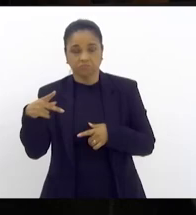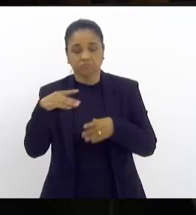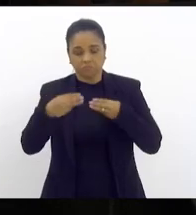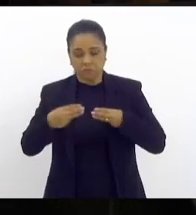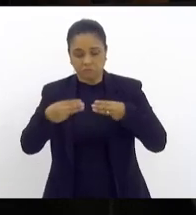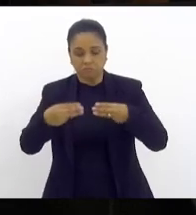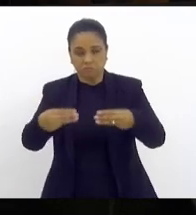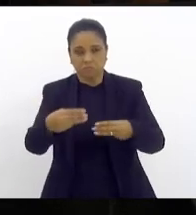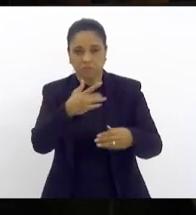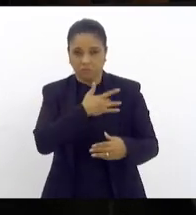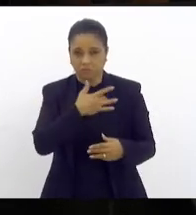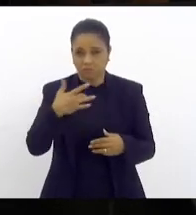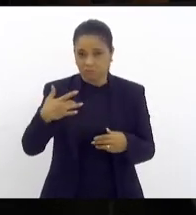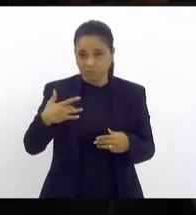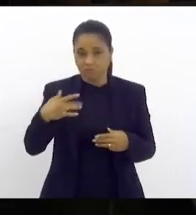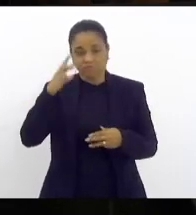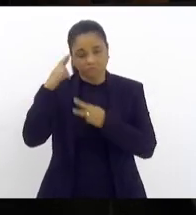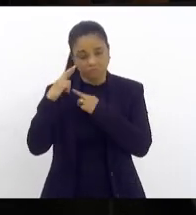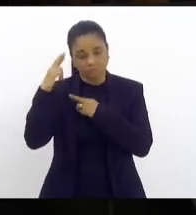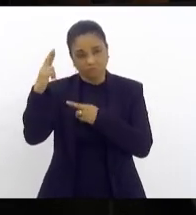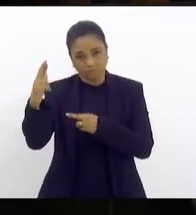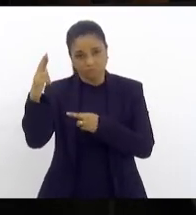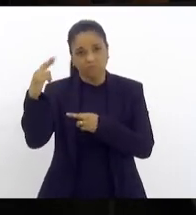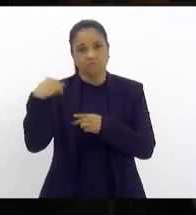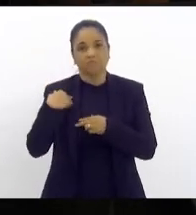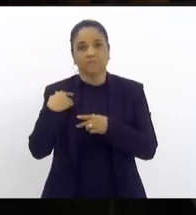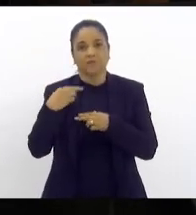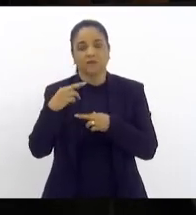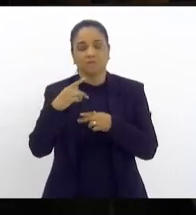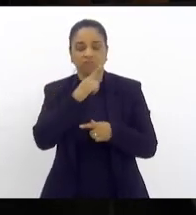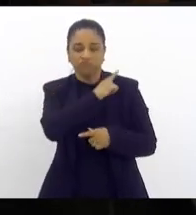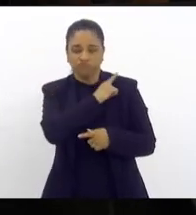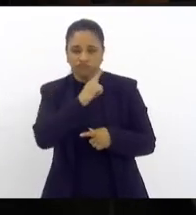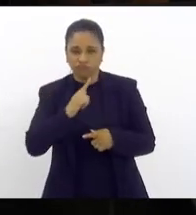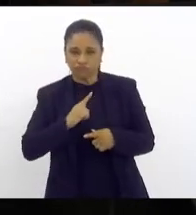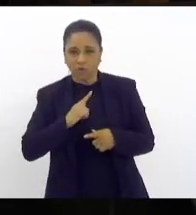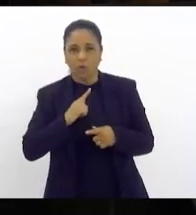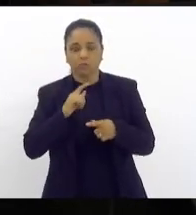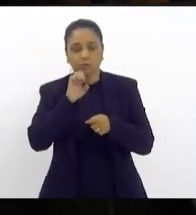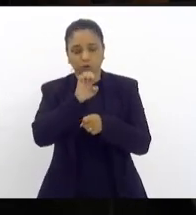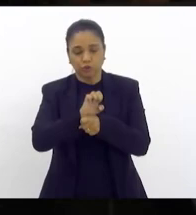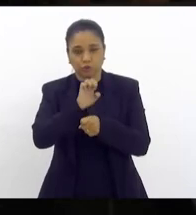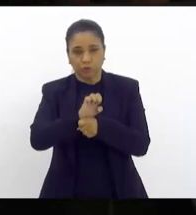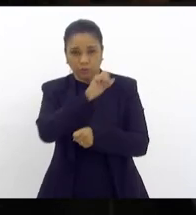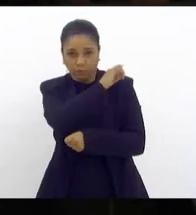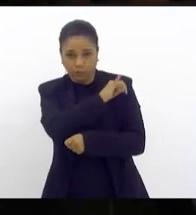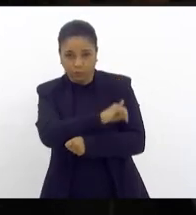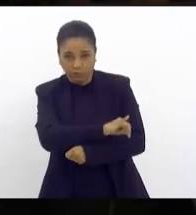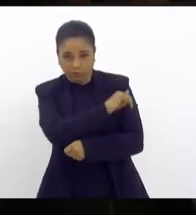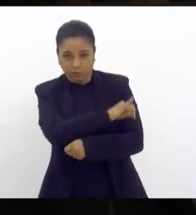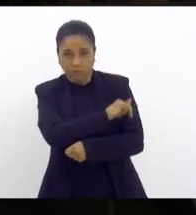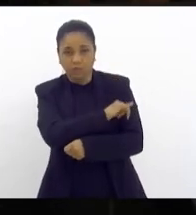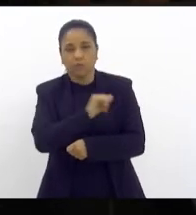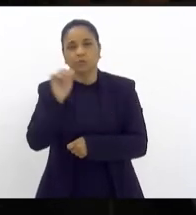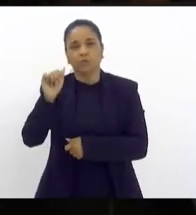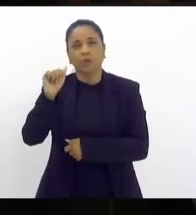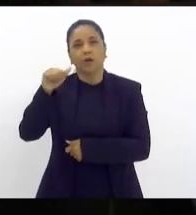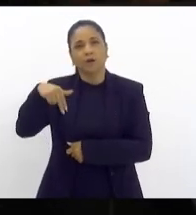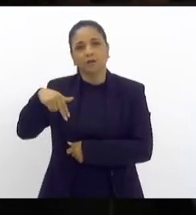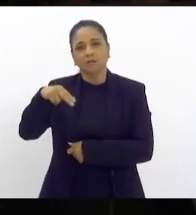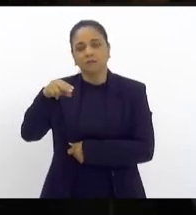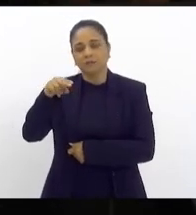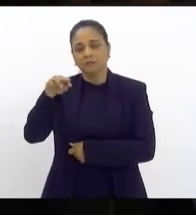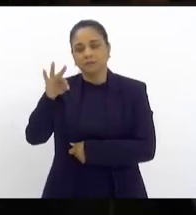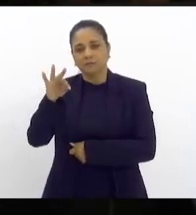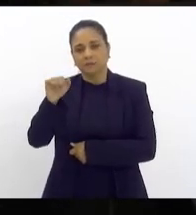que é o departamento responsável pela gestão dos hospitais federais aqui no estado do Rio na Cidade do Rio de Janeiro hospital de Andaraí de Andaraí Hospital